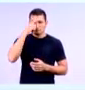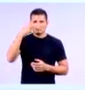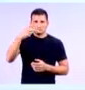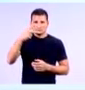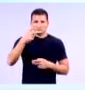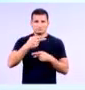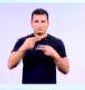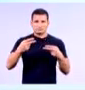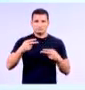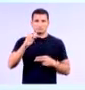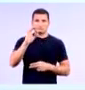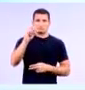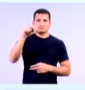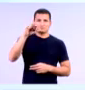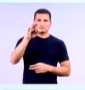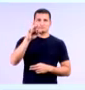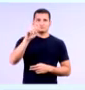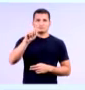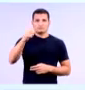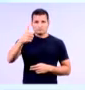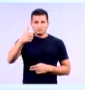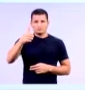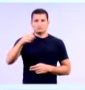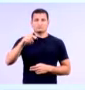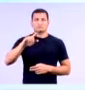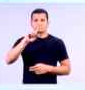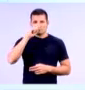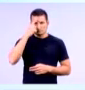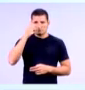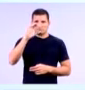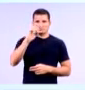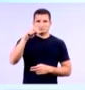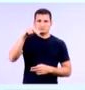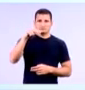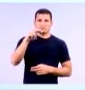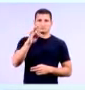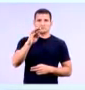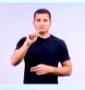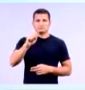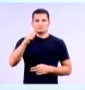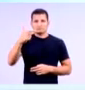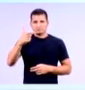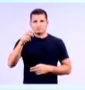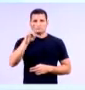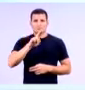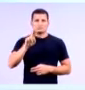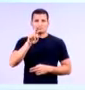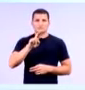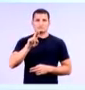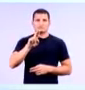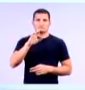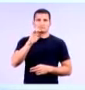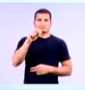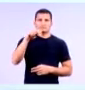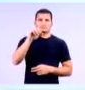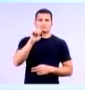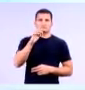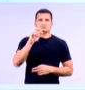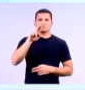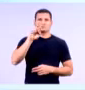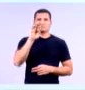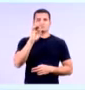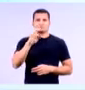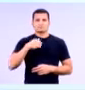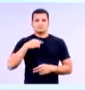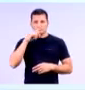1 usando o construtor padrão e criei o conta 2 usando o construtor personalizado, que eu passo o meu estado inicial. O